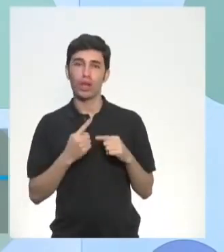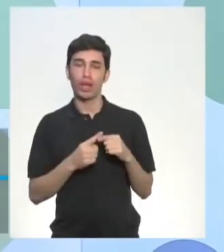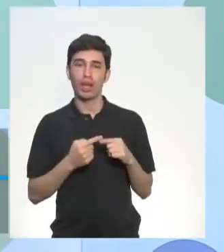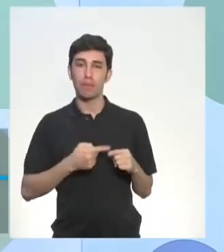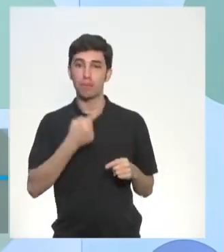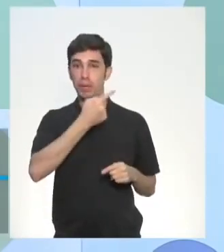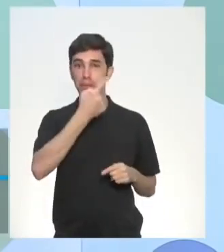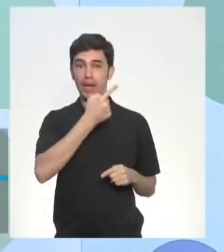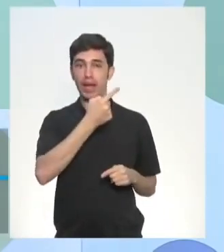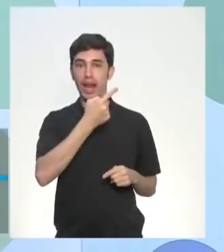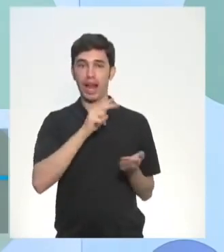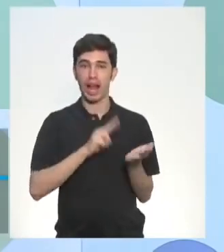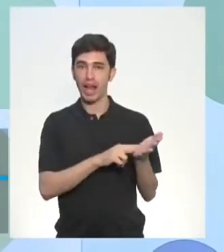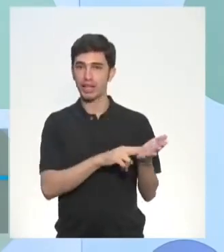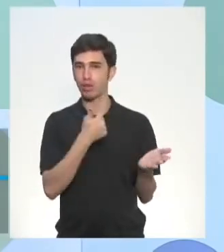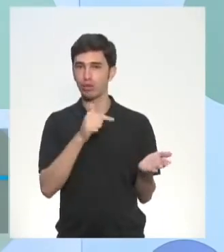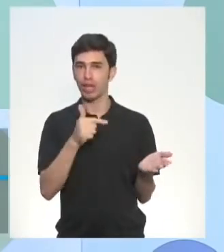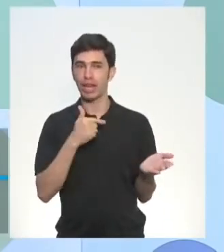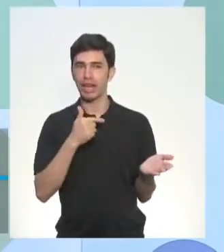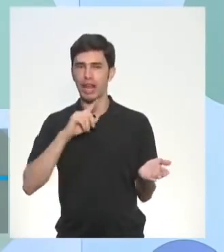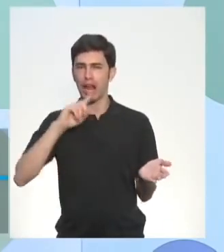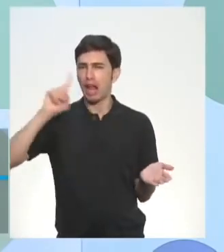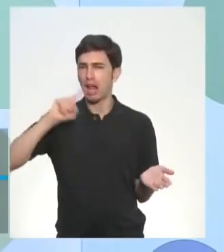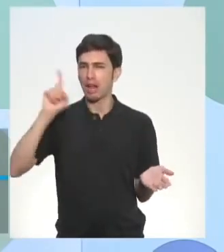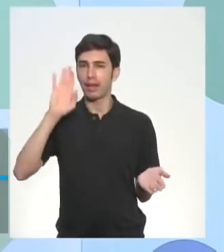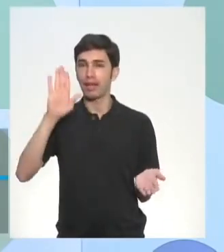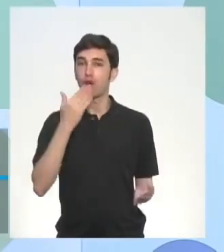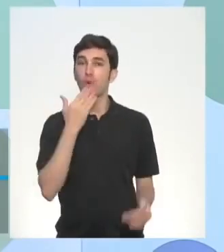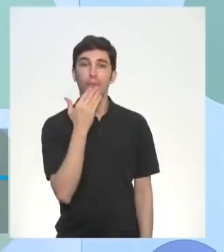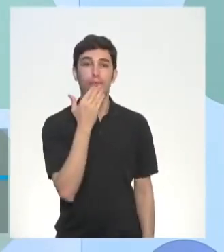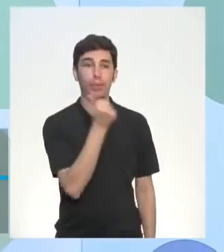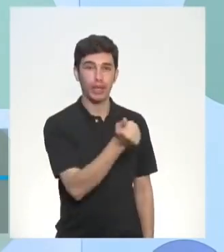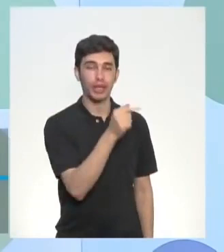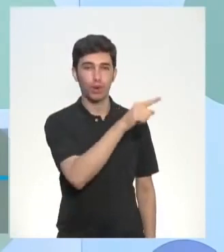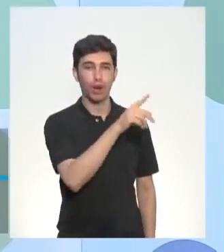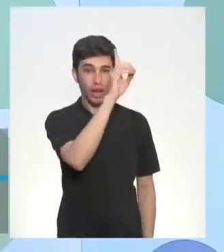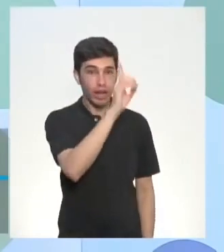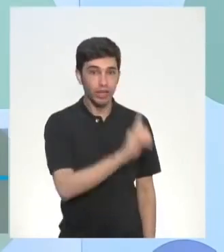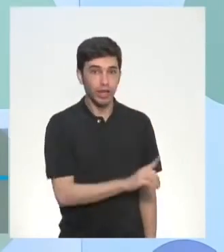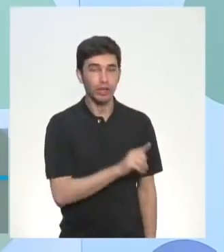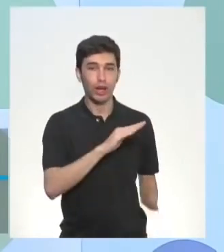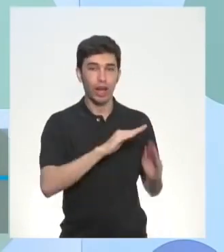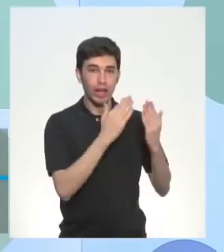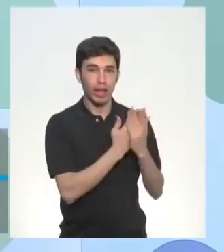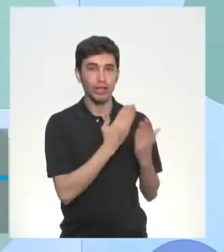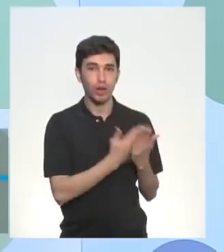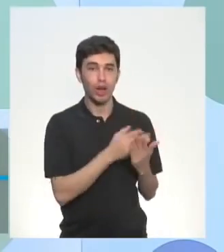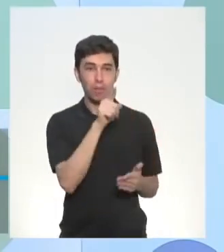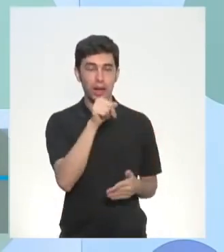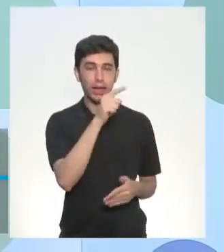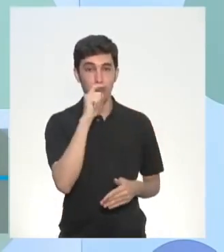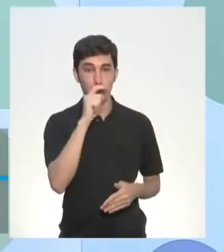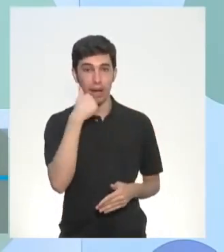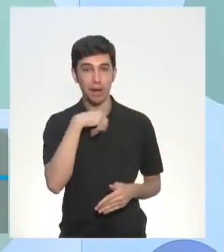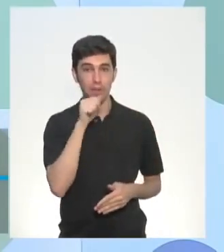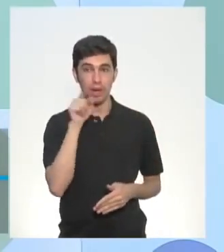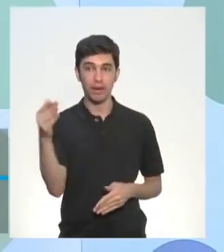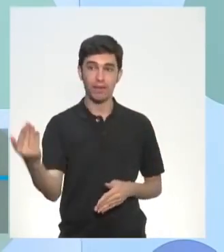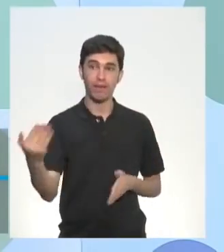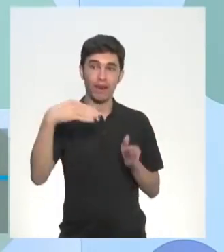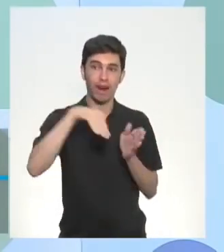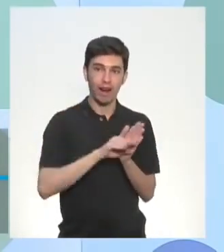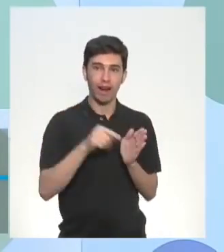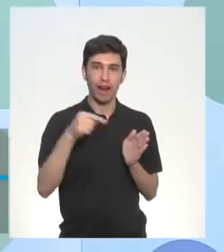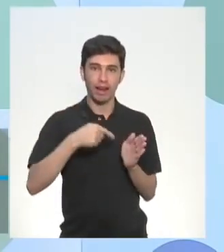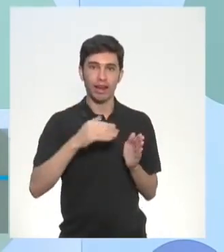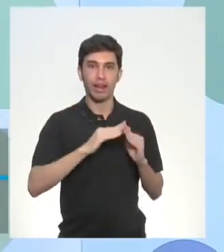reclamação, né? Na primeira carta houve uma solicitação, né, Pro? Por parte da Exato. diretoria da escola para que os pais comparecessem para fazer a rematrícula. Então essa